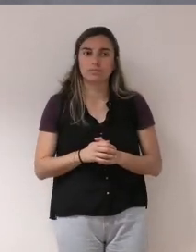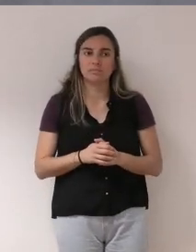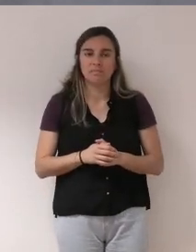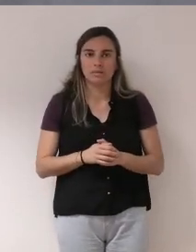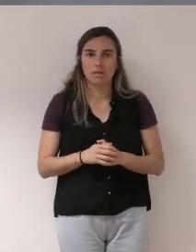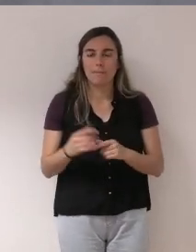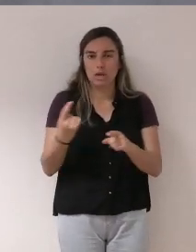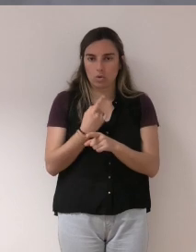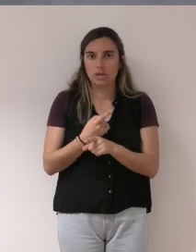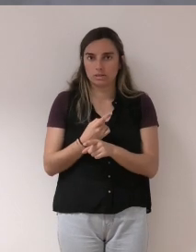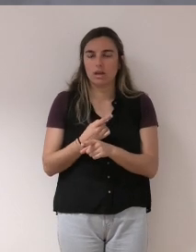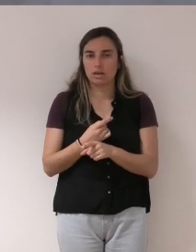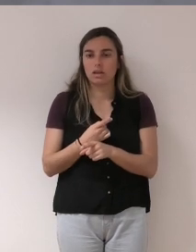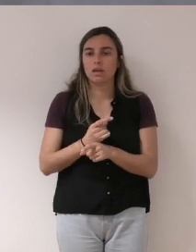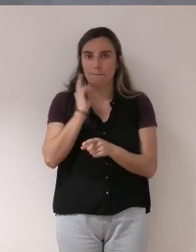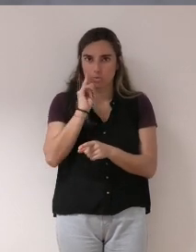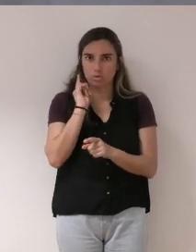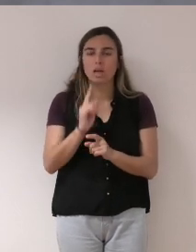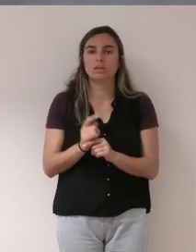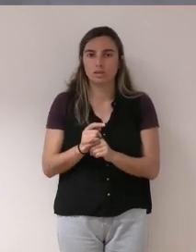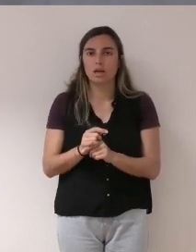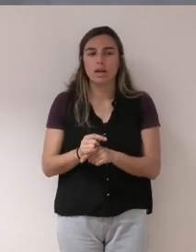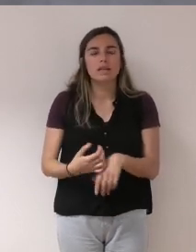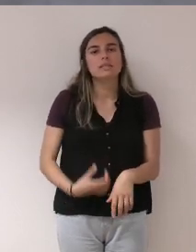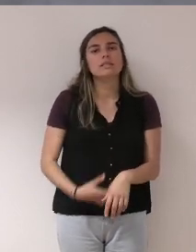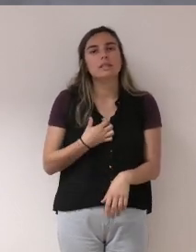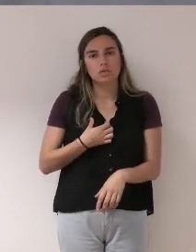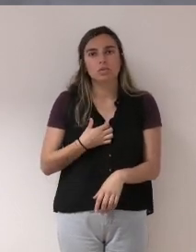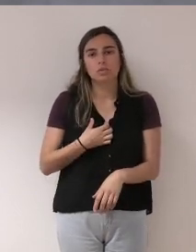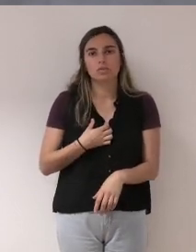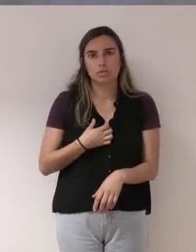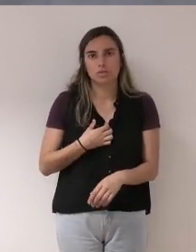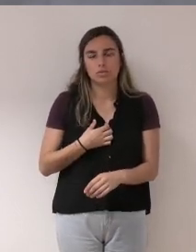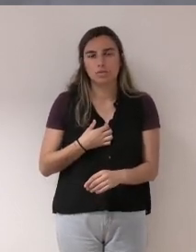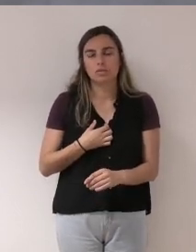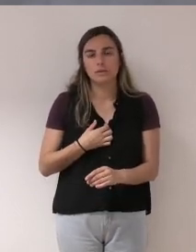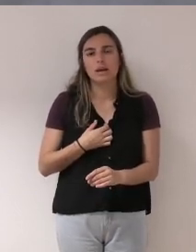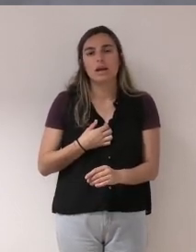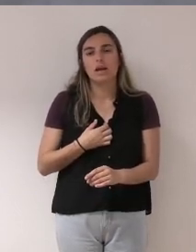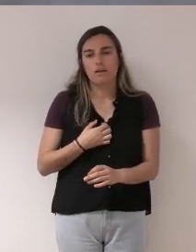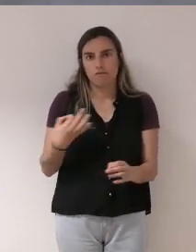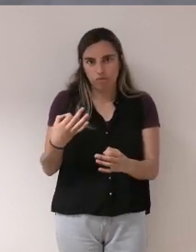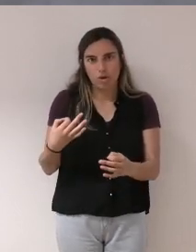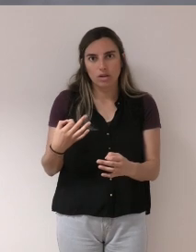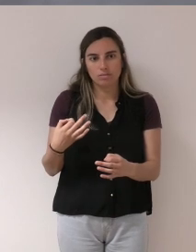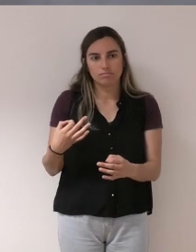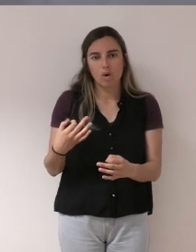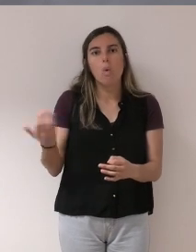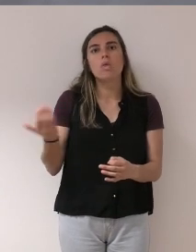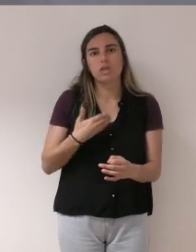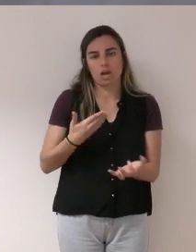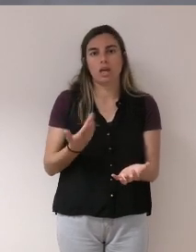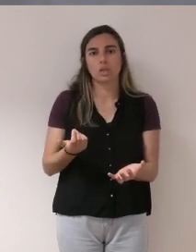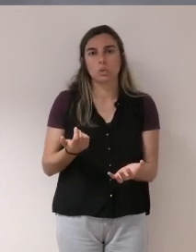O privilégio é, neste caso, a sensação de que é um direito conquistado, mas é um